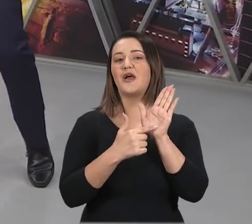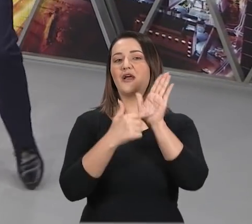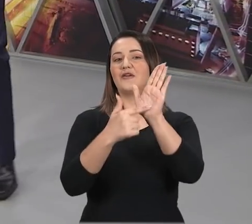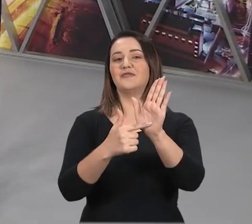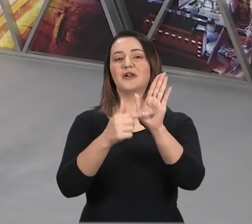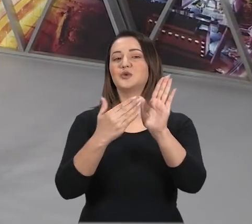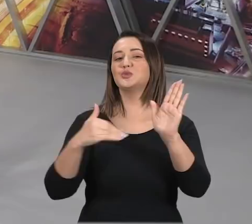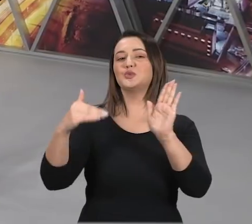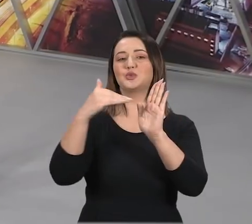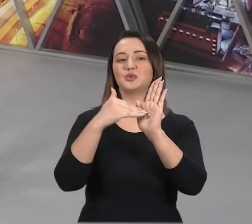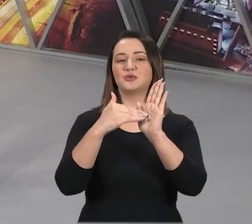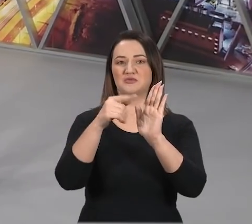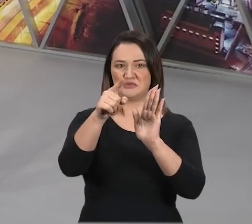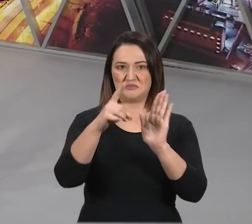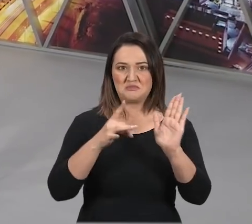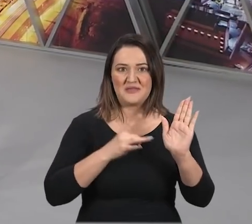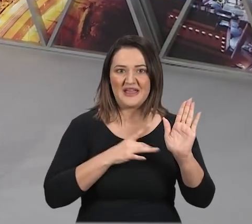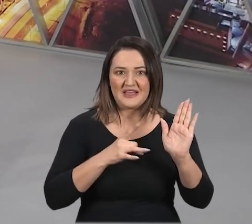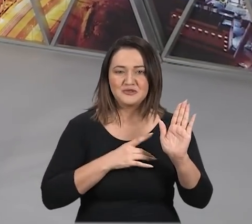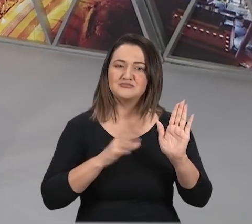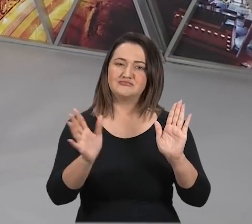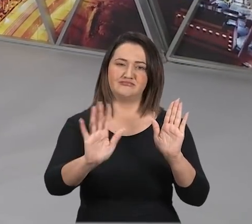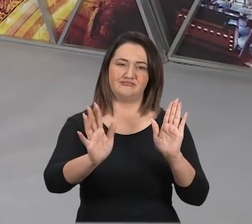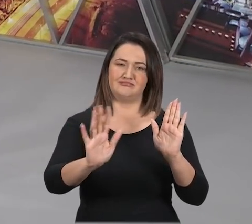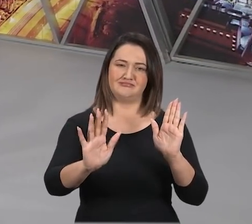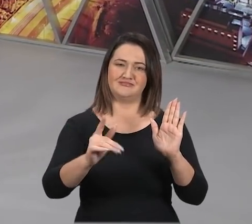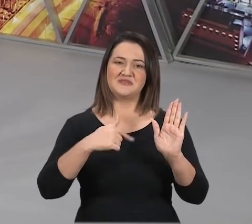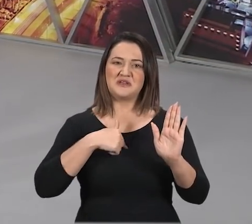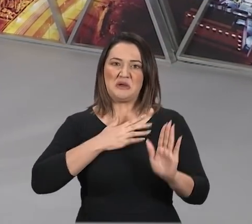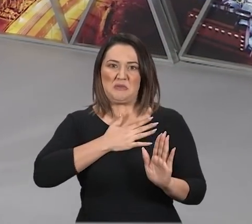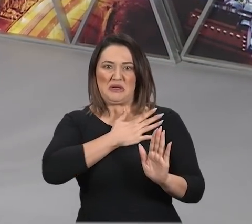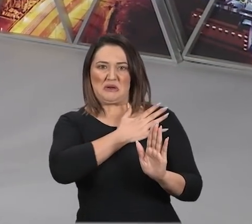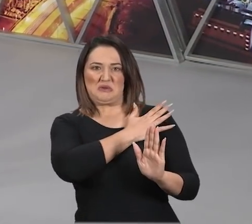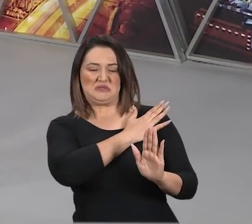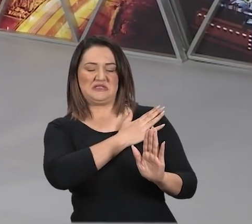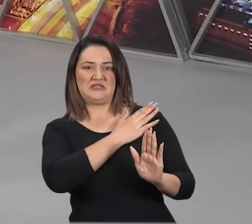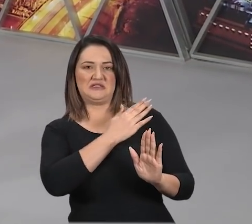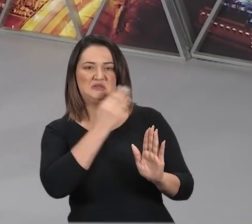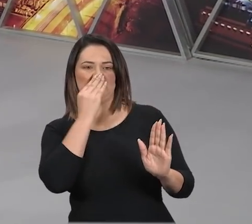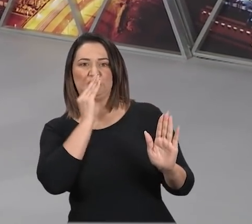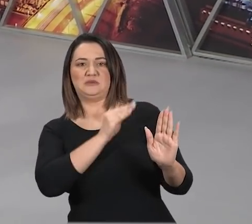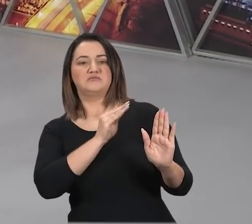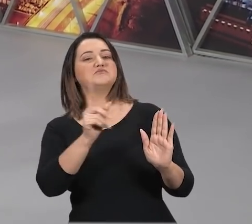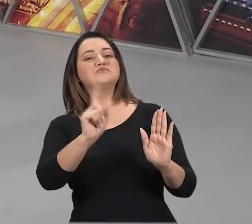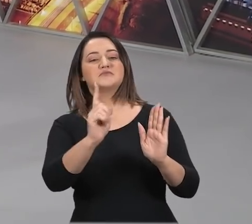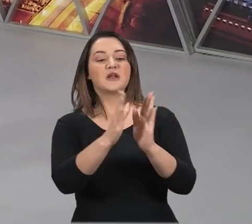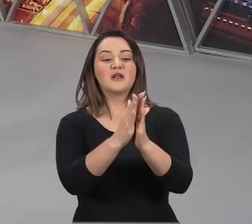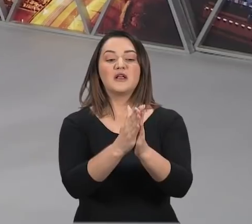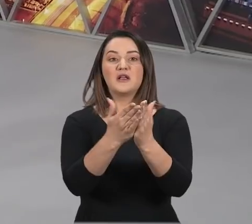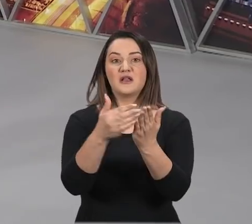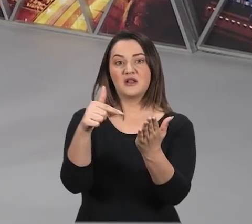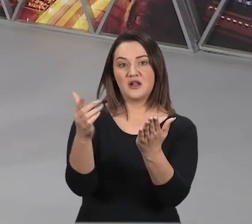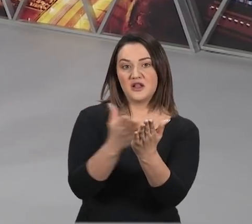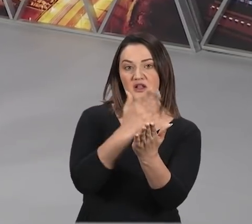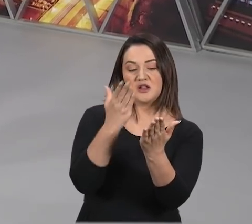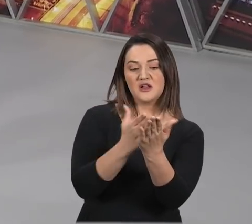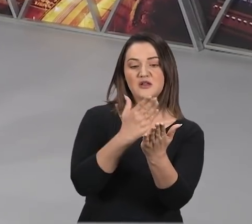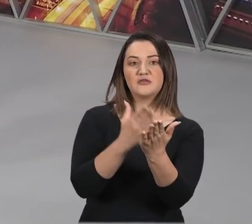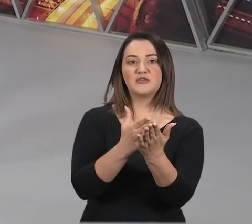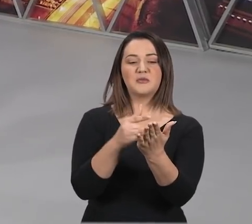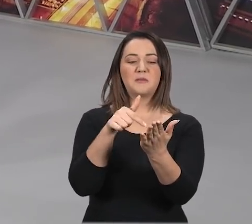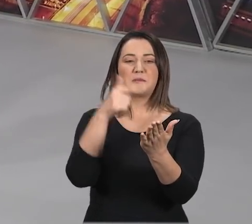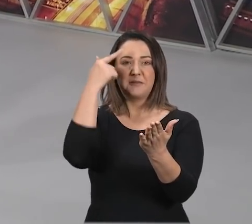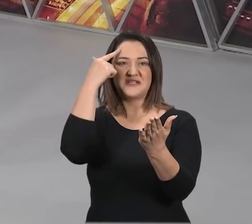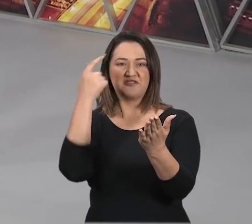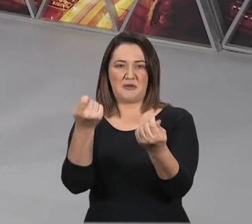Bíblia Sagrada. Não tenha medo dele, não tenha preconceito desse livro, não pense você que esse livro